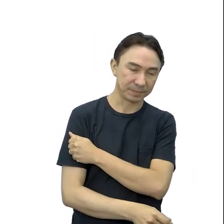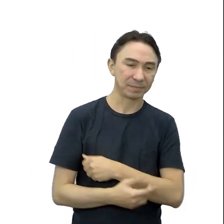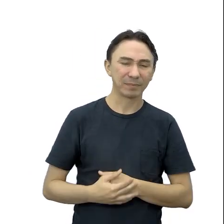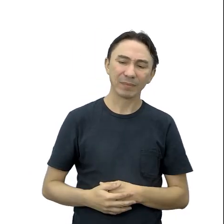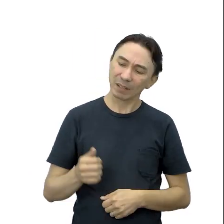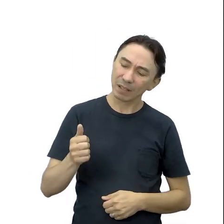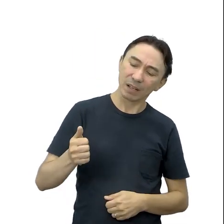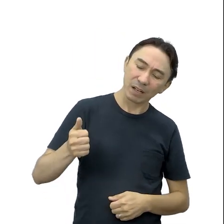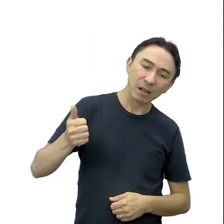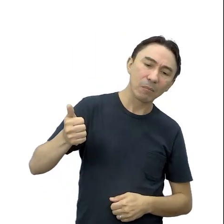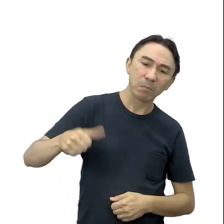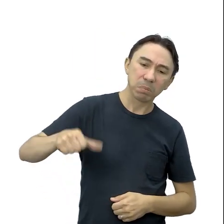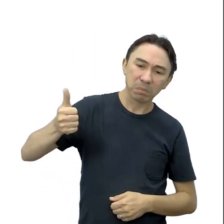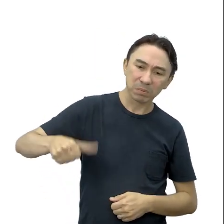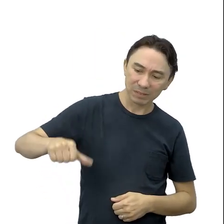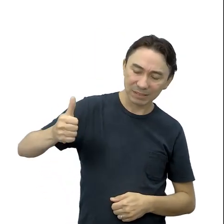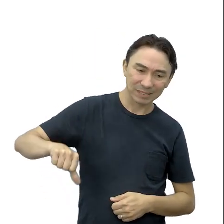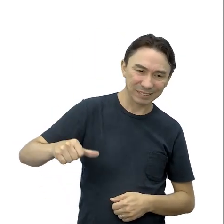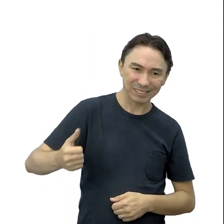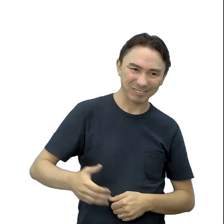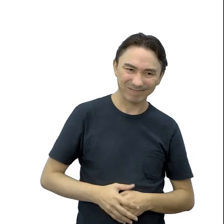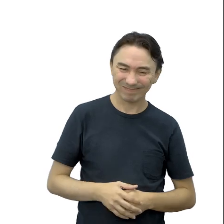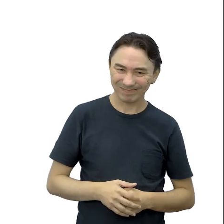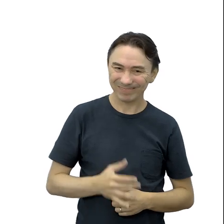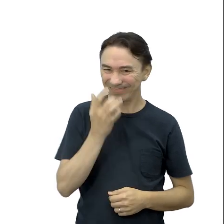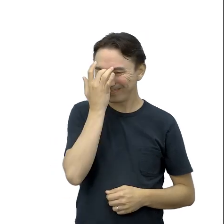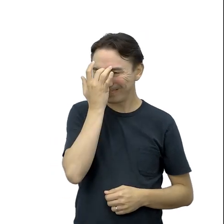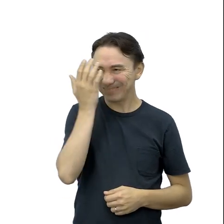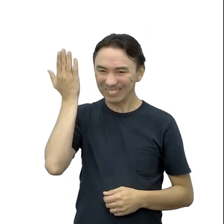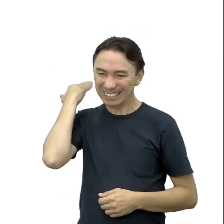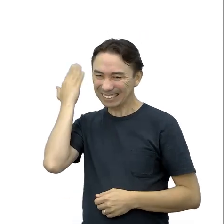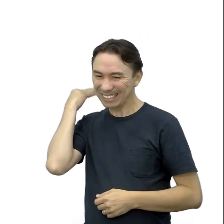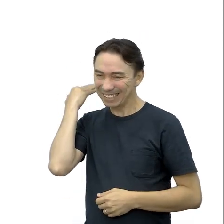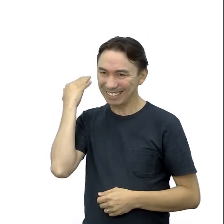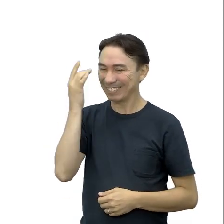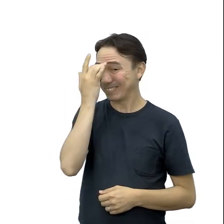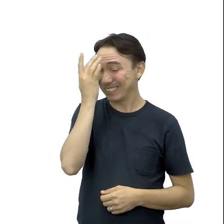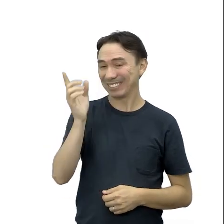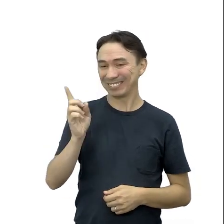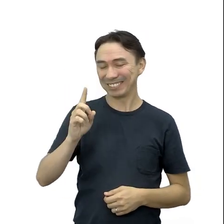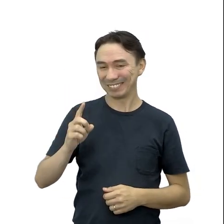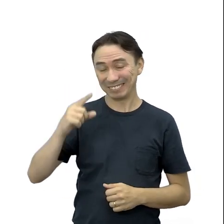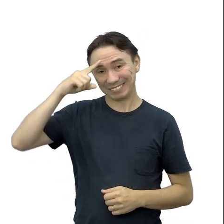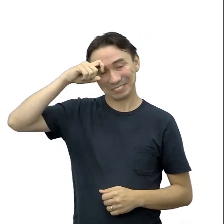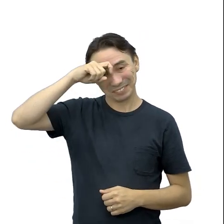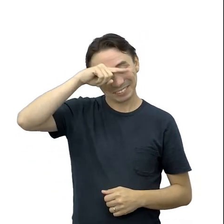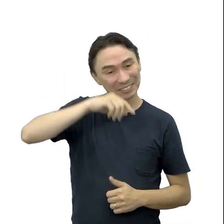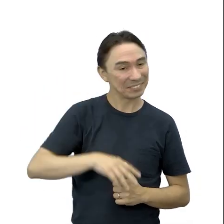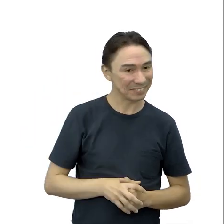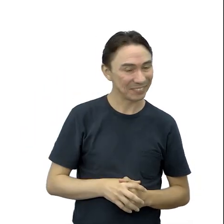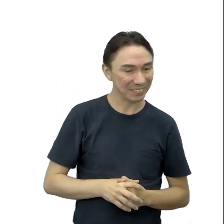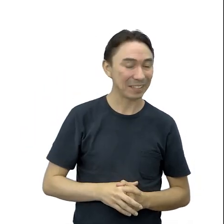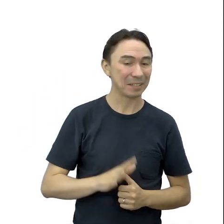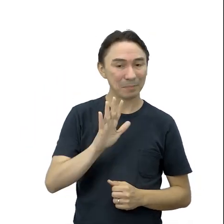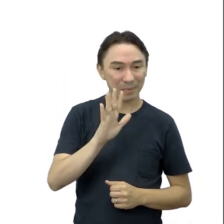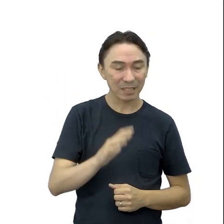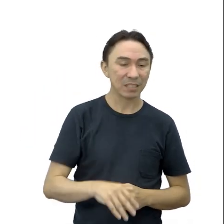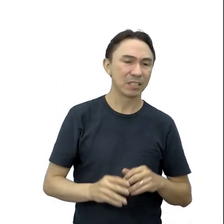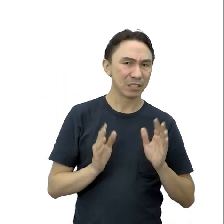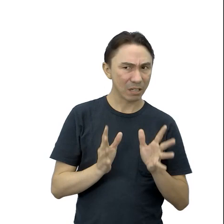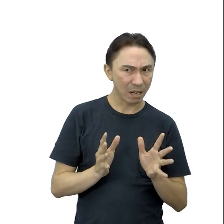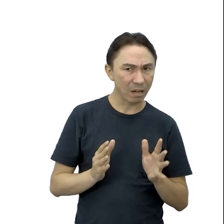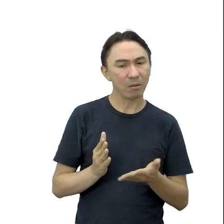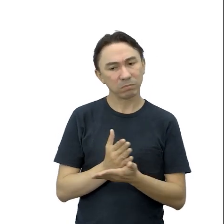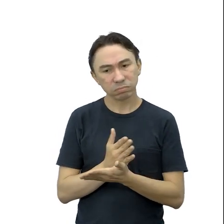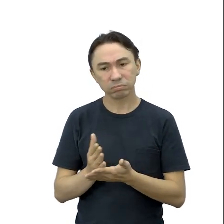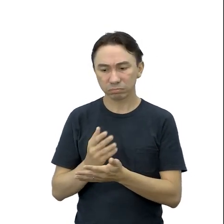né, sempre foi assim bem complicado, né? Mas hoje acho que durante já muitos anos a gente traz, né, nas nossas discussões,